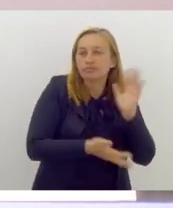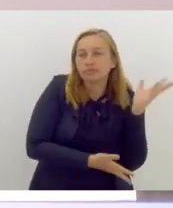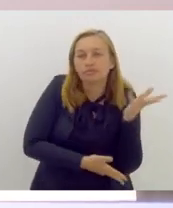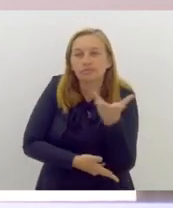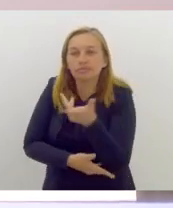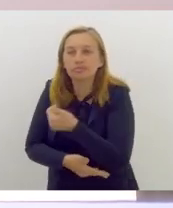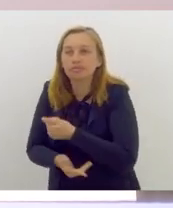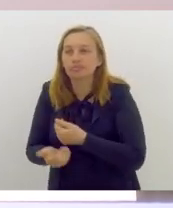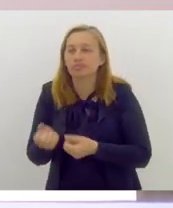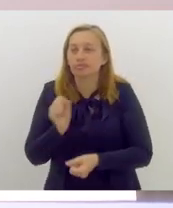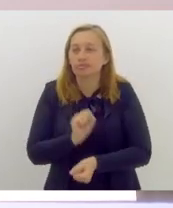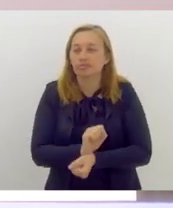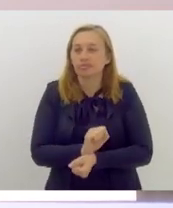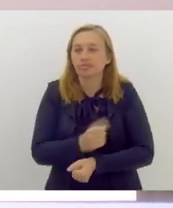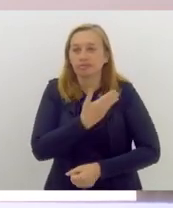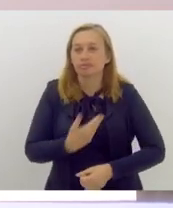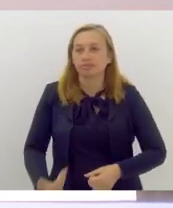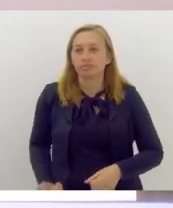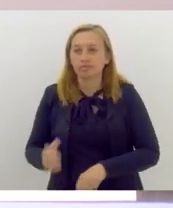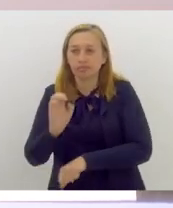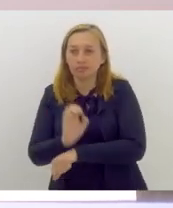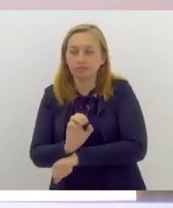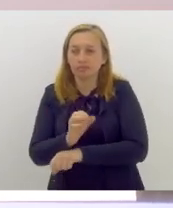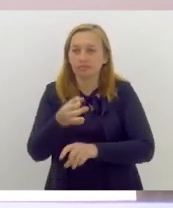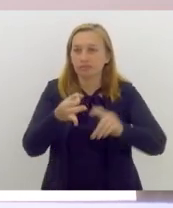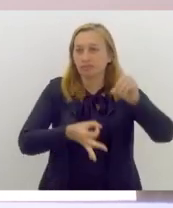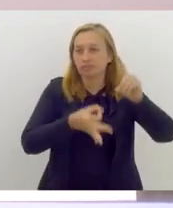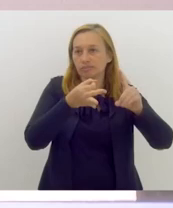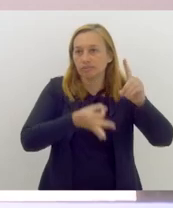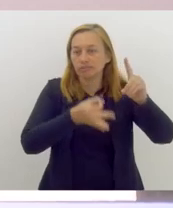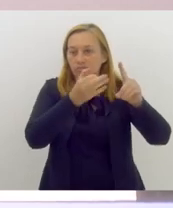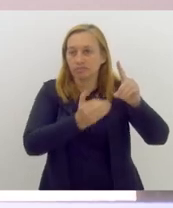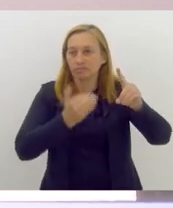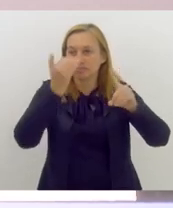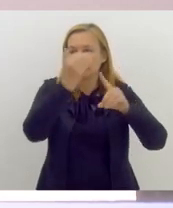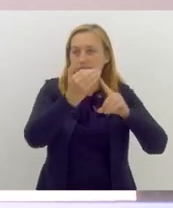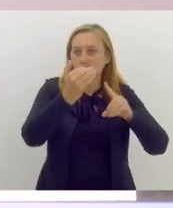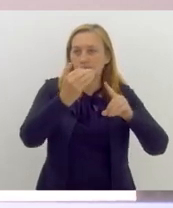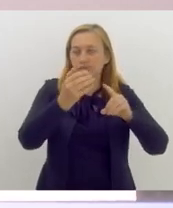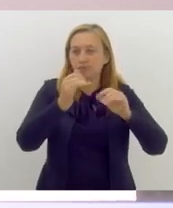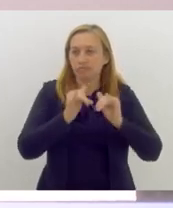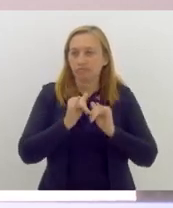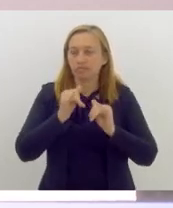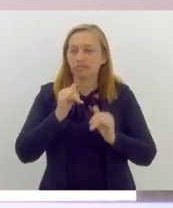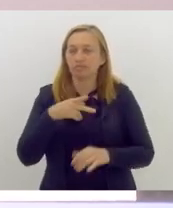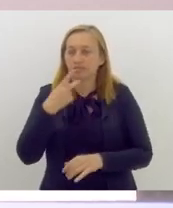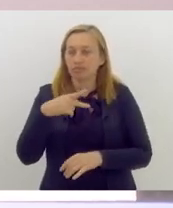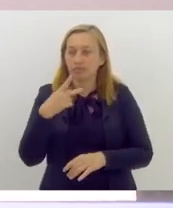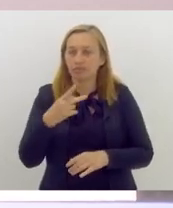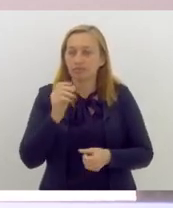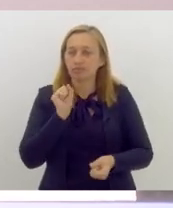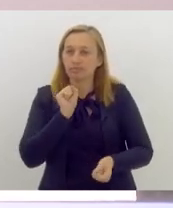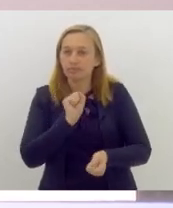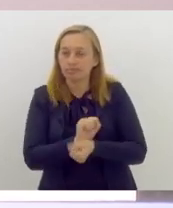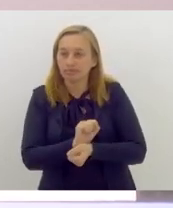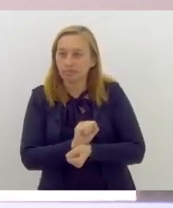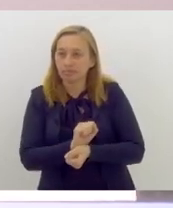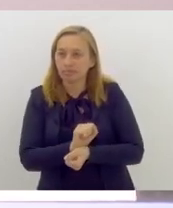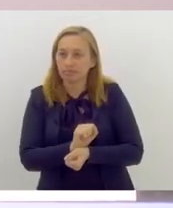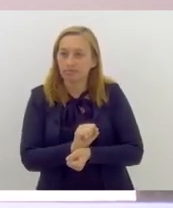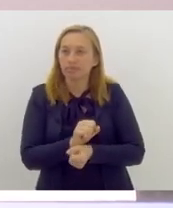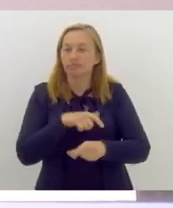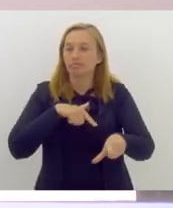dispensados pelo governo do estado o desembargador afirmou que a suspensão do funcionamento das